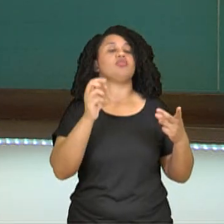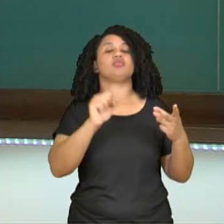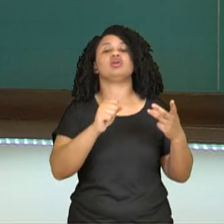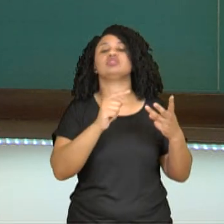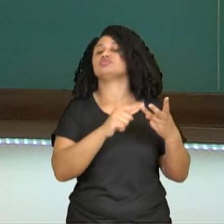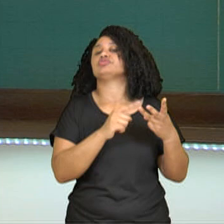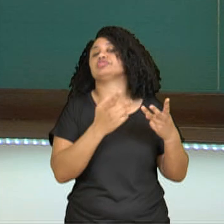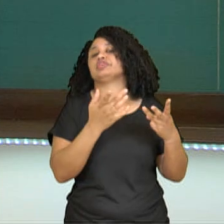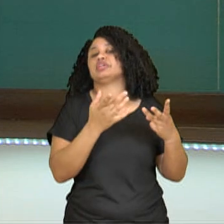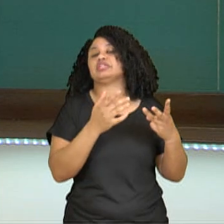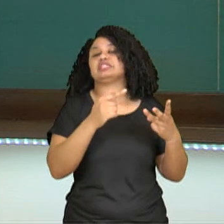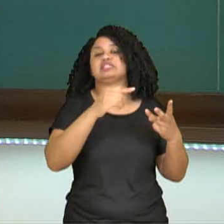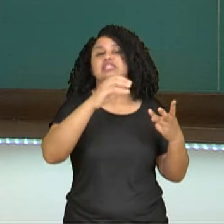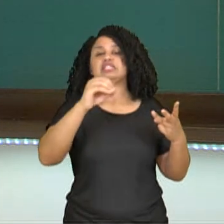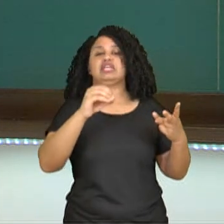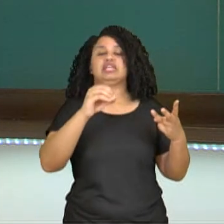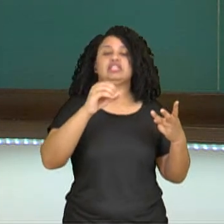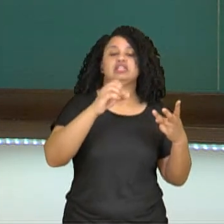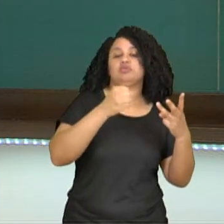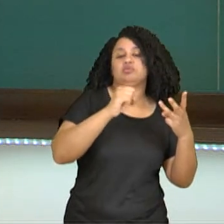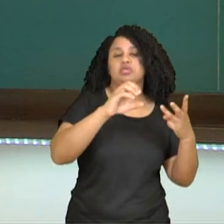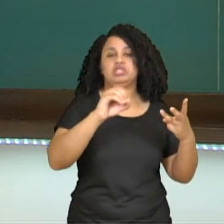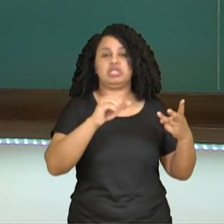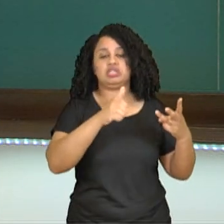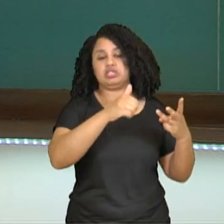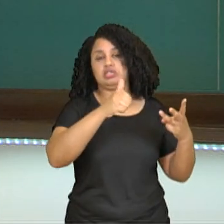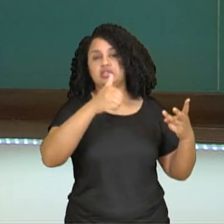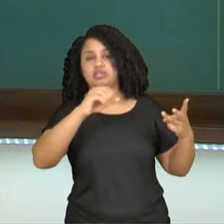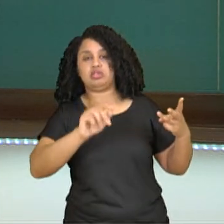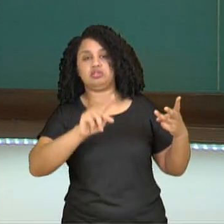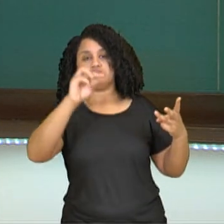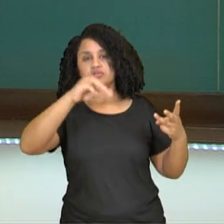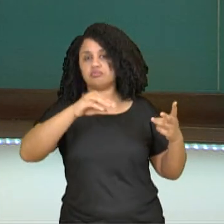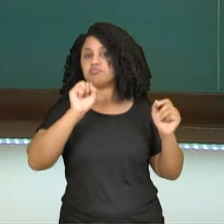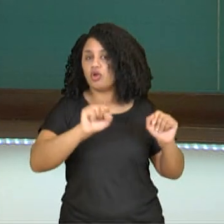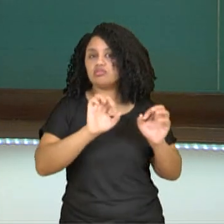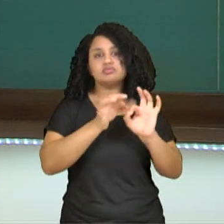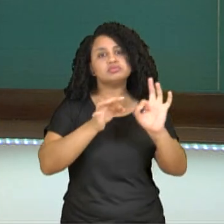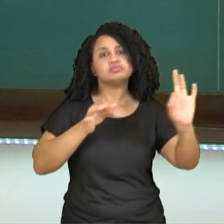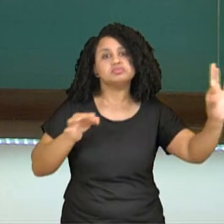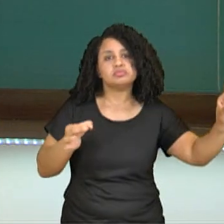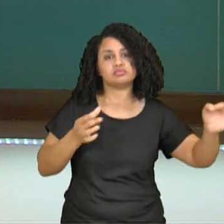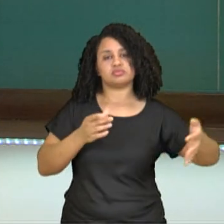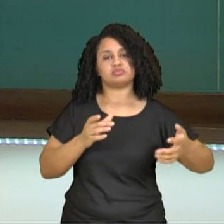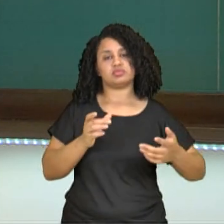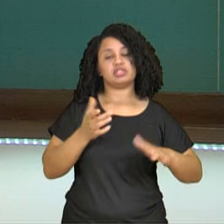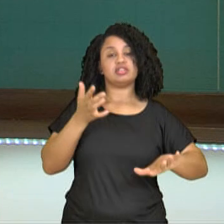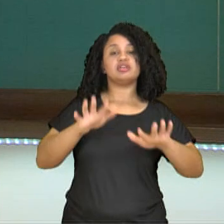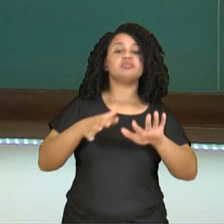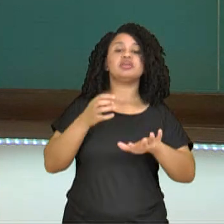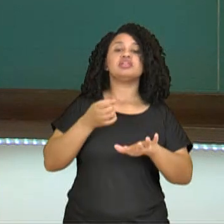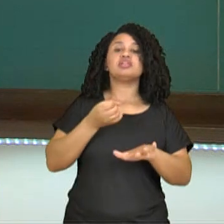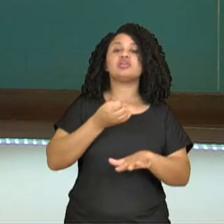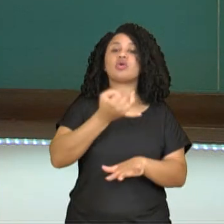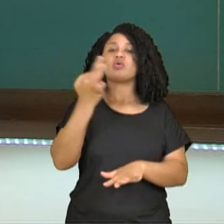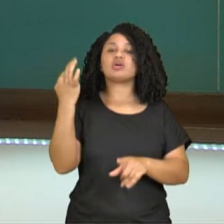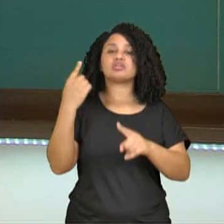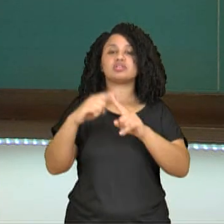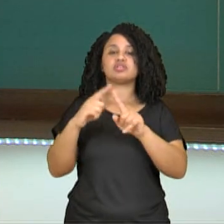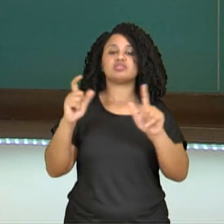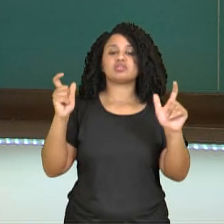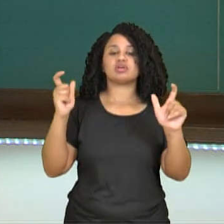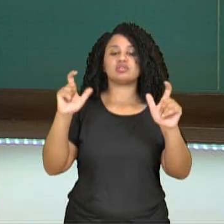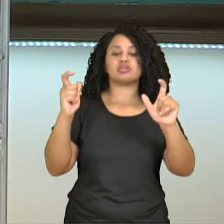até correspondente a 70, 80, 110 quilômetros. Tudo isso vai depender da quantidade de vezes que a área